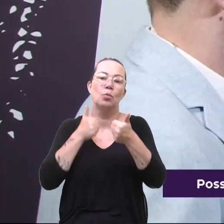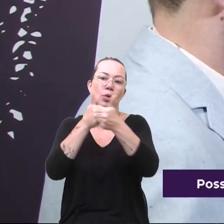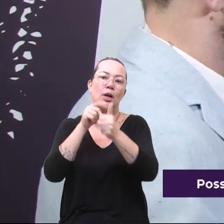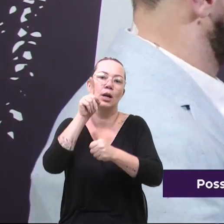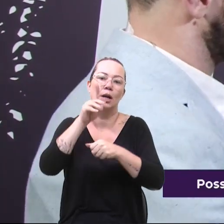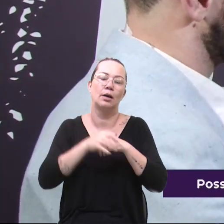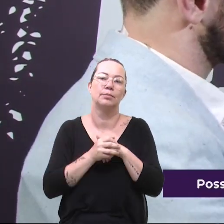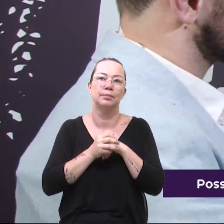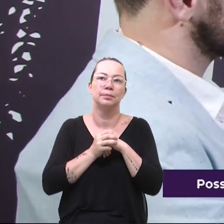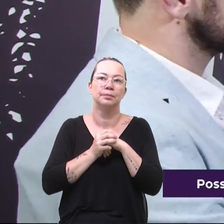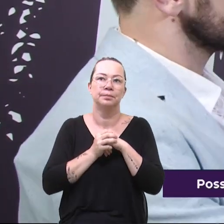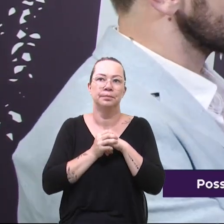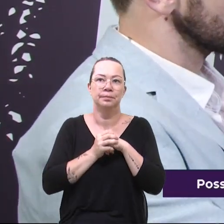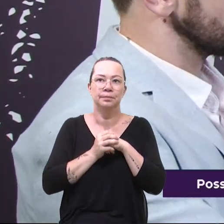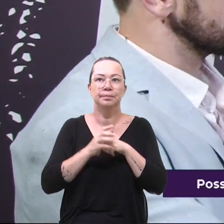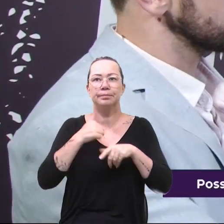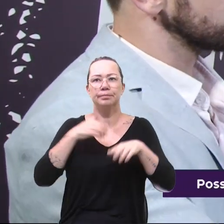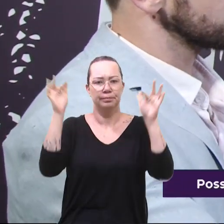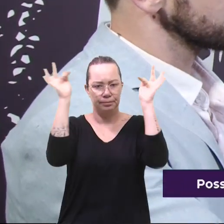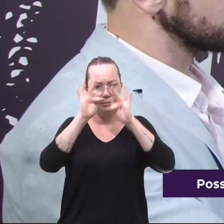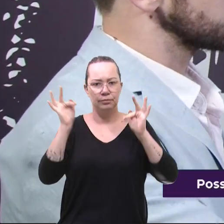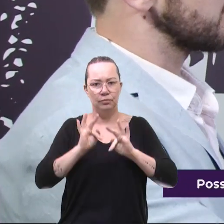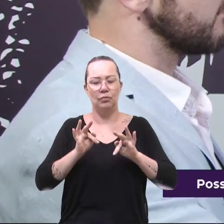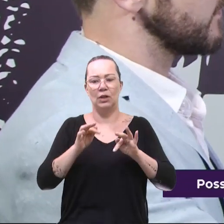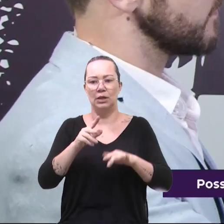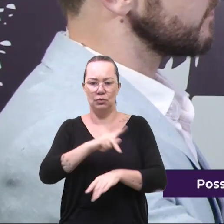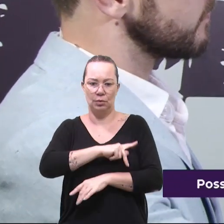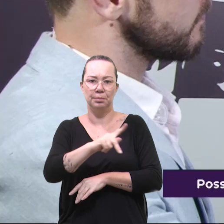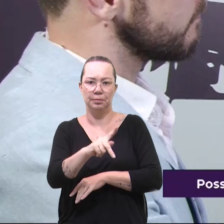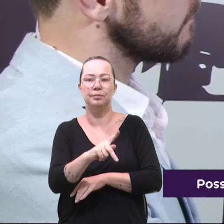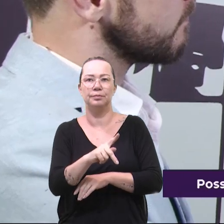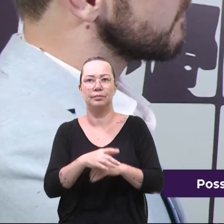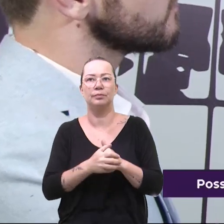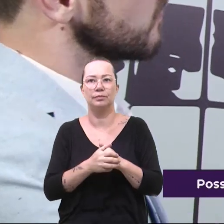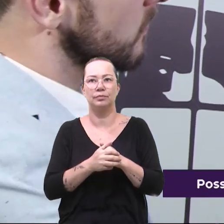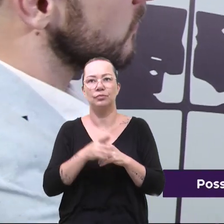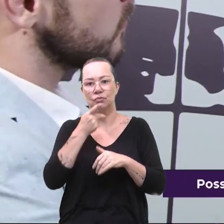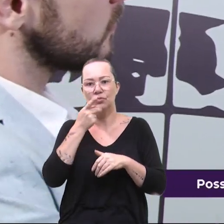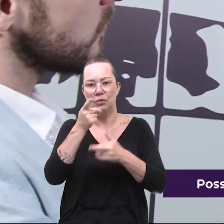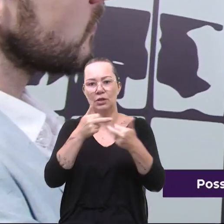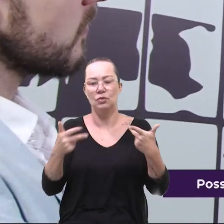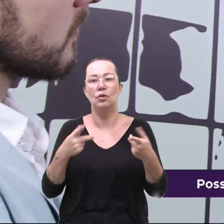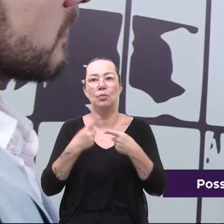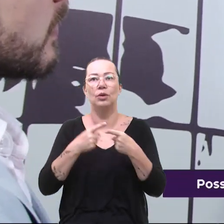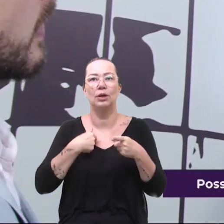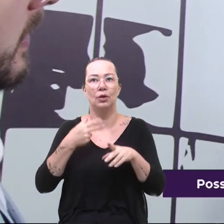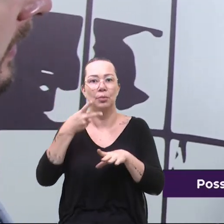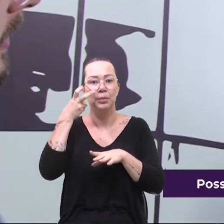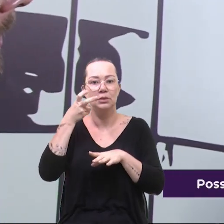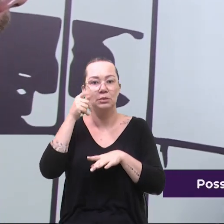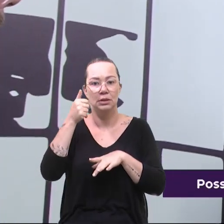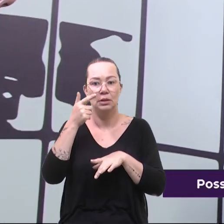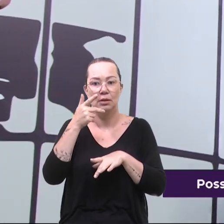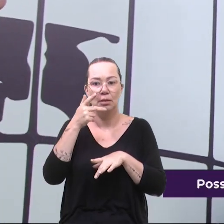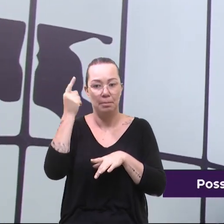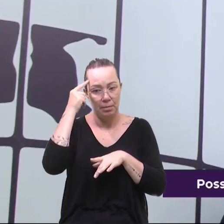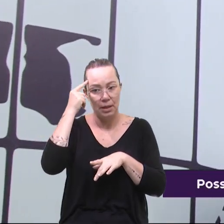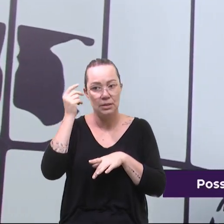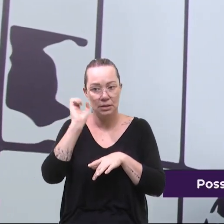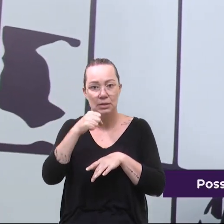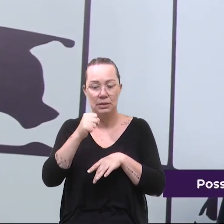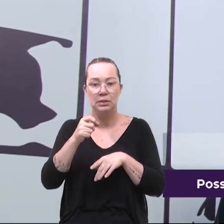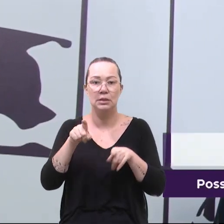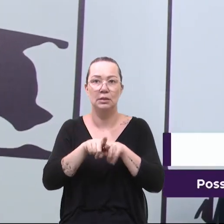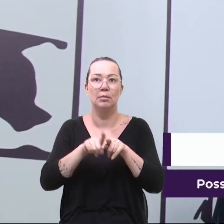na região do senhor? Eu fico muito feliz com a nossa presidente falar isso, né? Porque eu vejo que ela pensa exatamente isso e